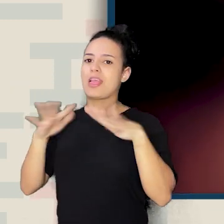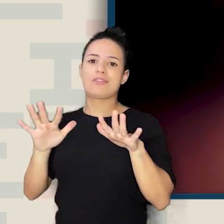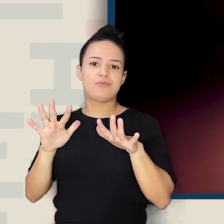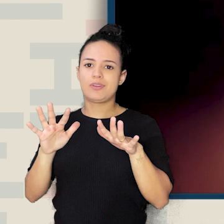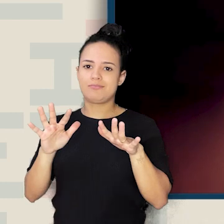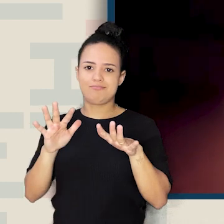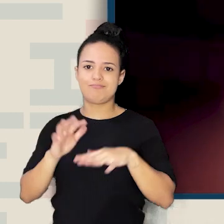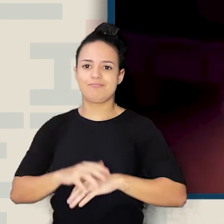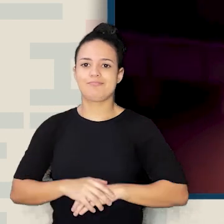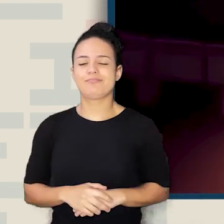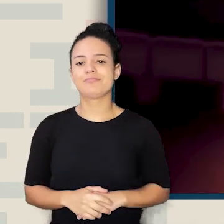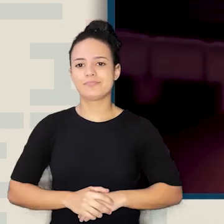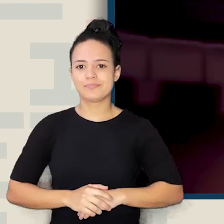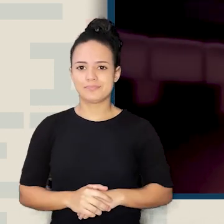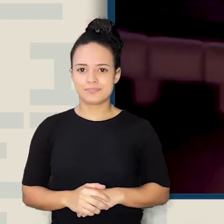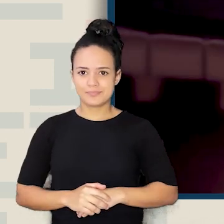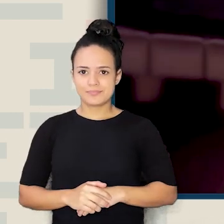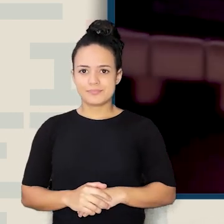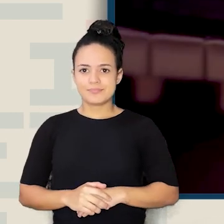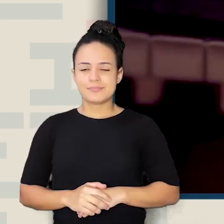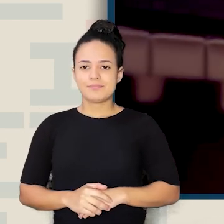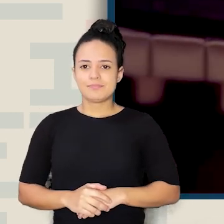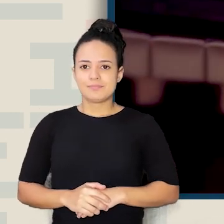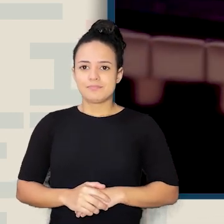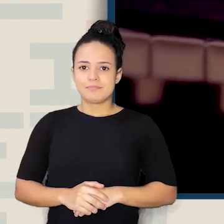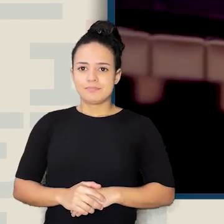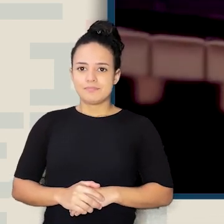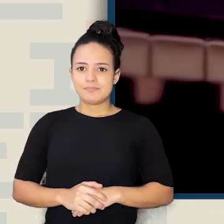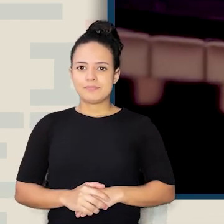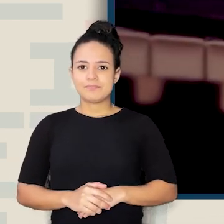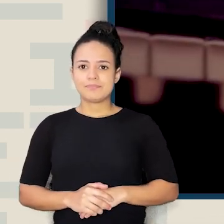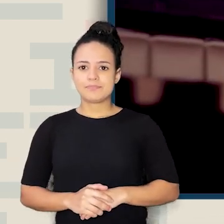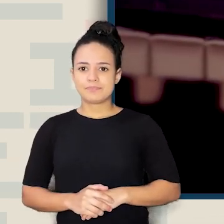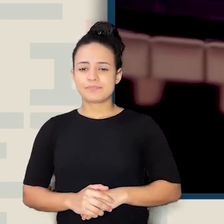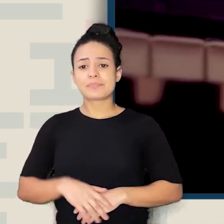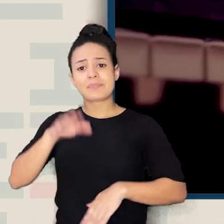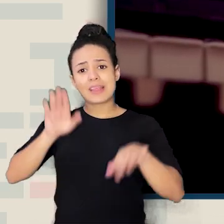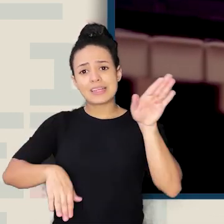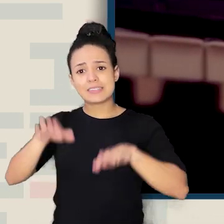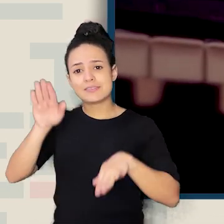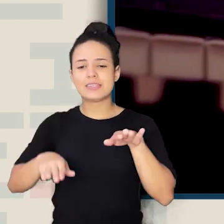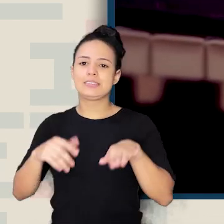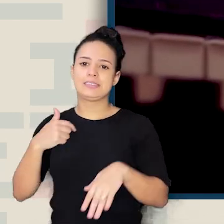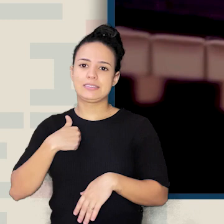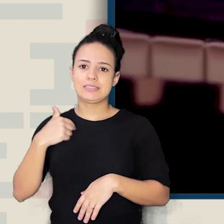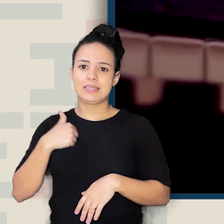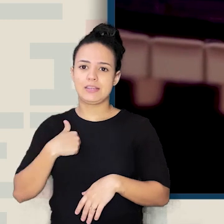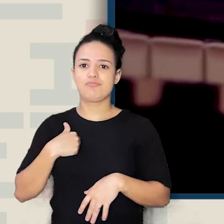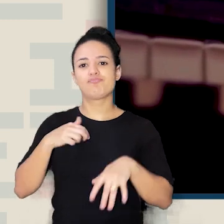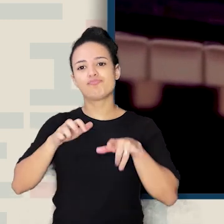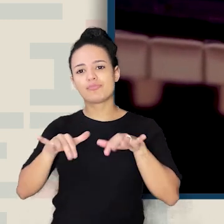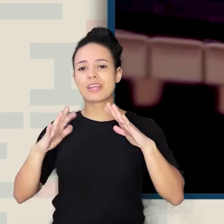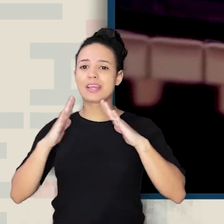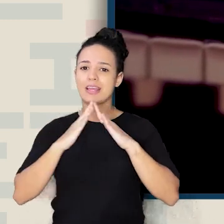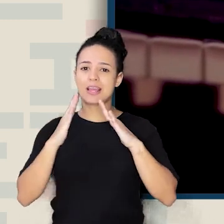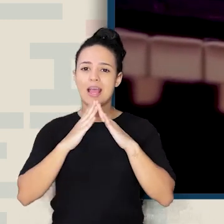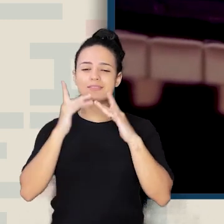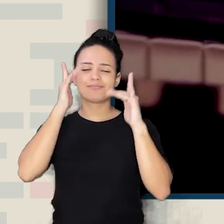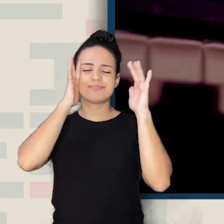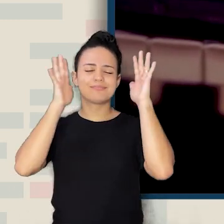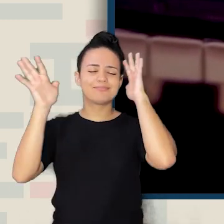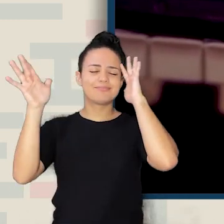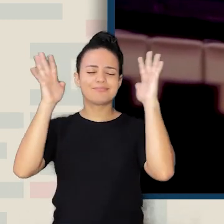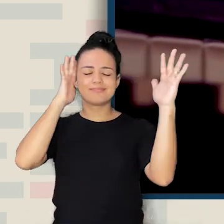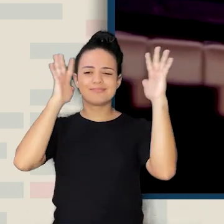tenho que ver espontaneamente. Às vezes eu tô tocando, por exemplo, em